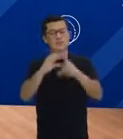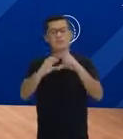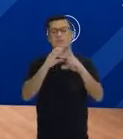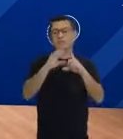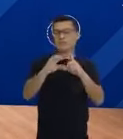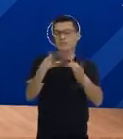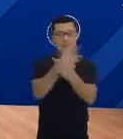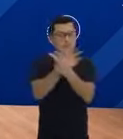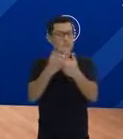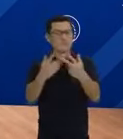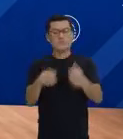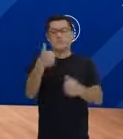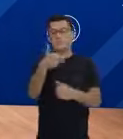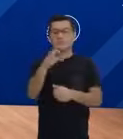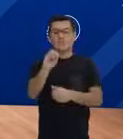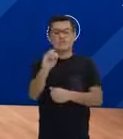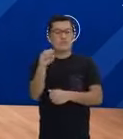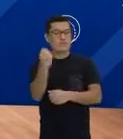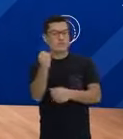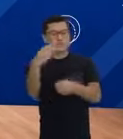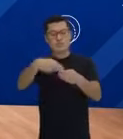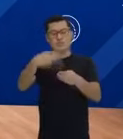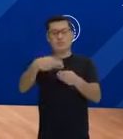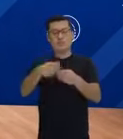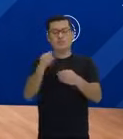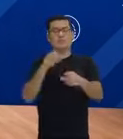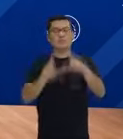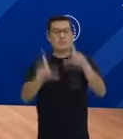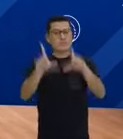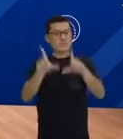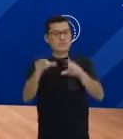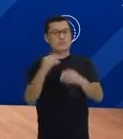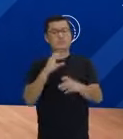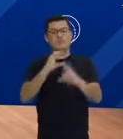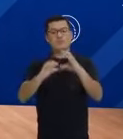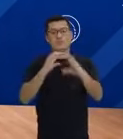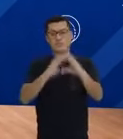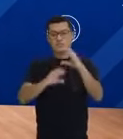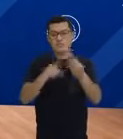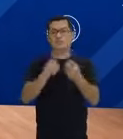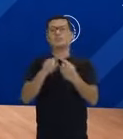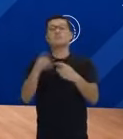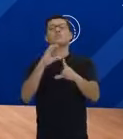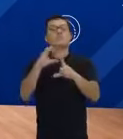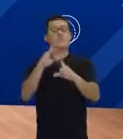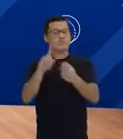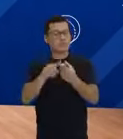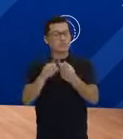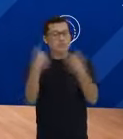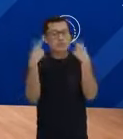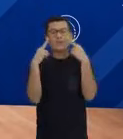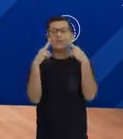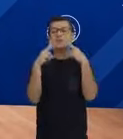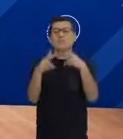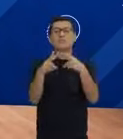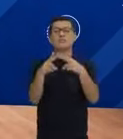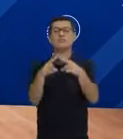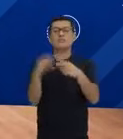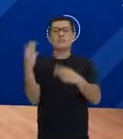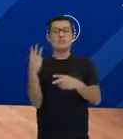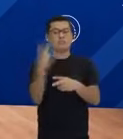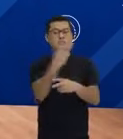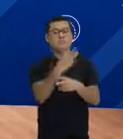para 108 municípios através da TV Cultura Tá você também pode assistir pelo Portal